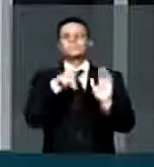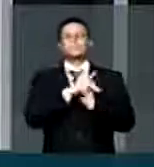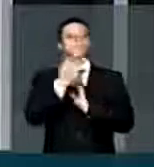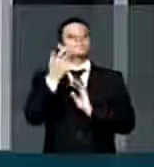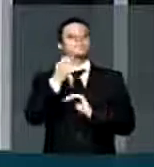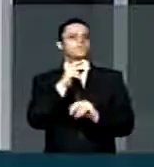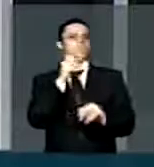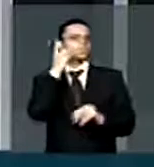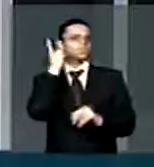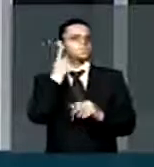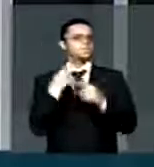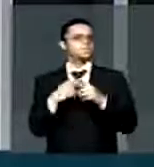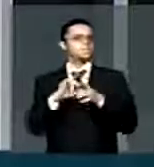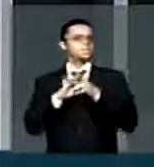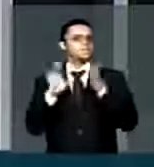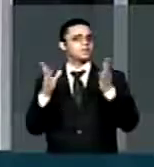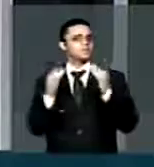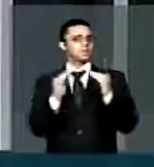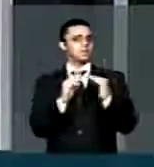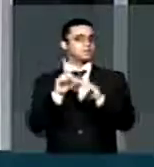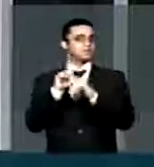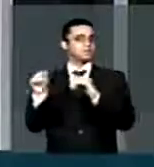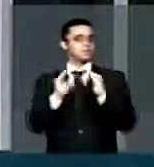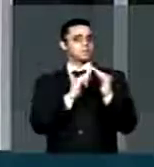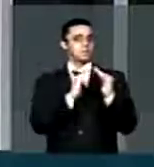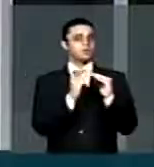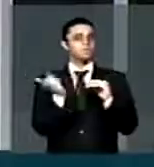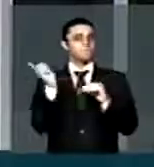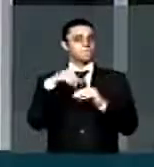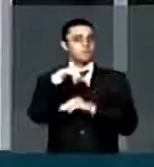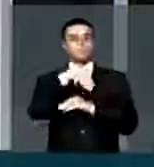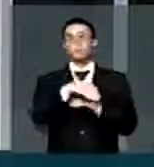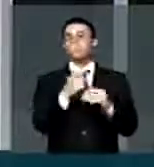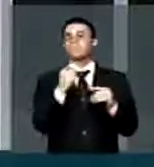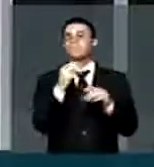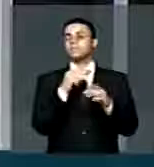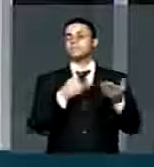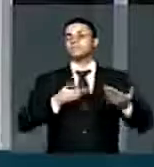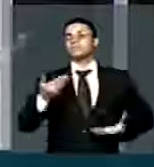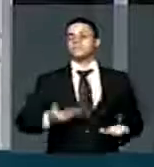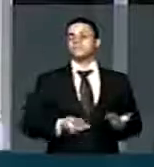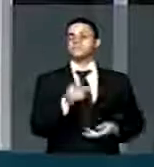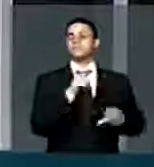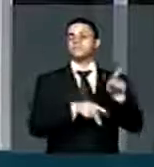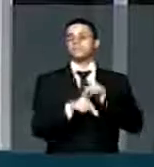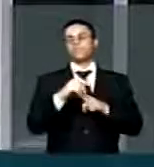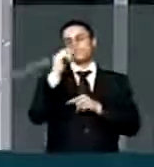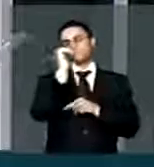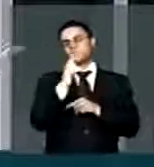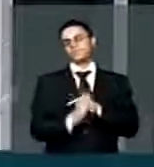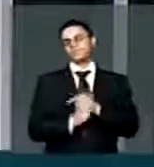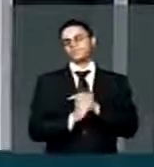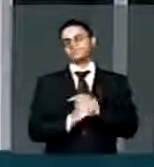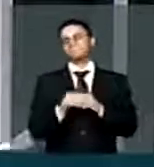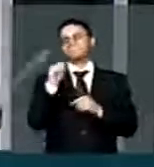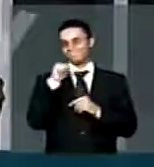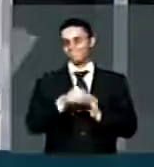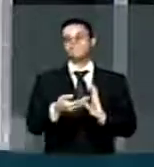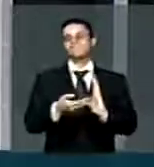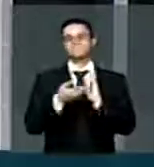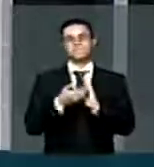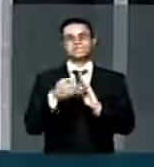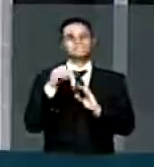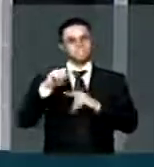parlamentares que têm deixado seus lares também para prestar a esta nação um serviço, e nesta casa